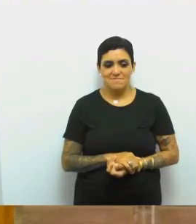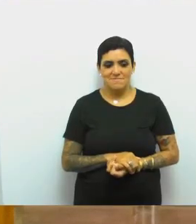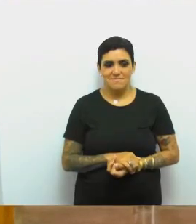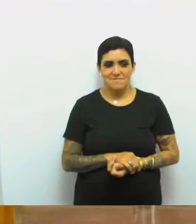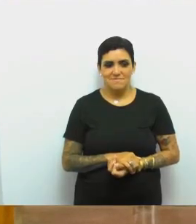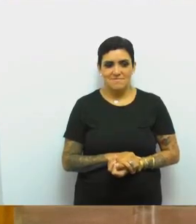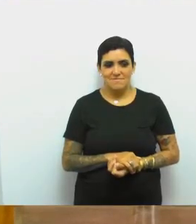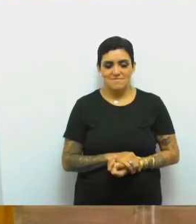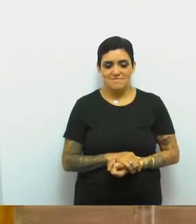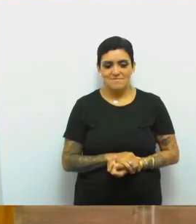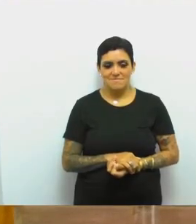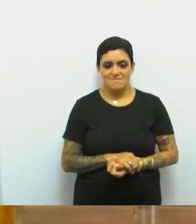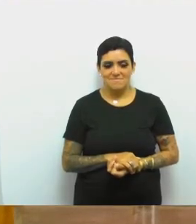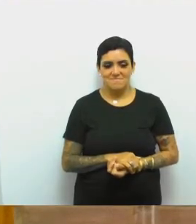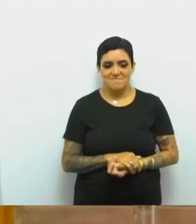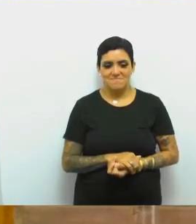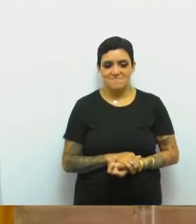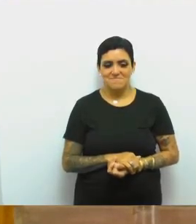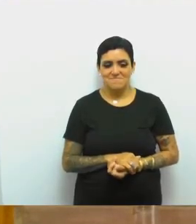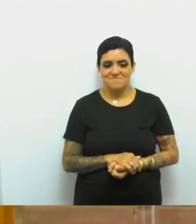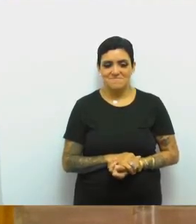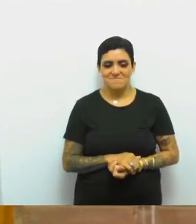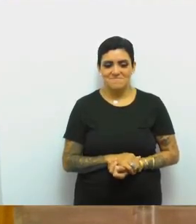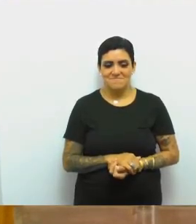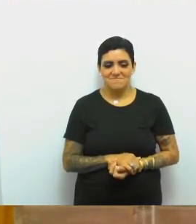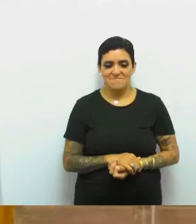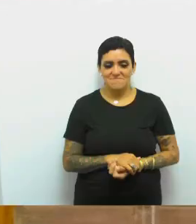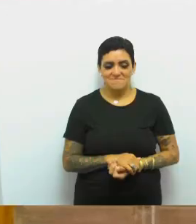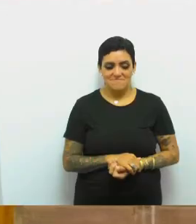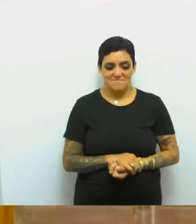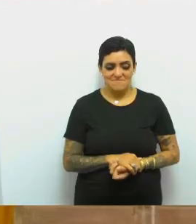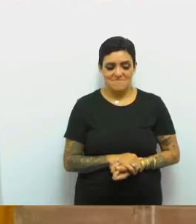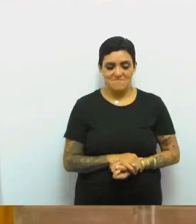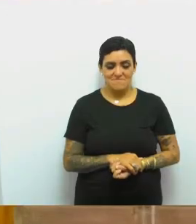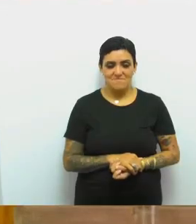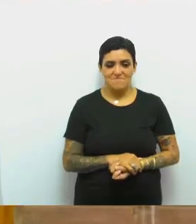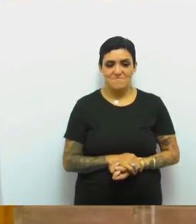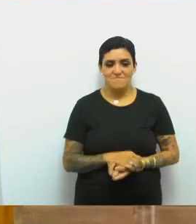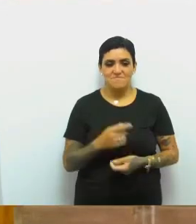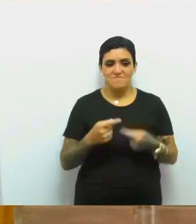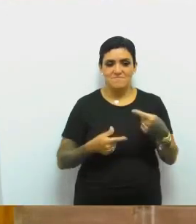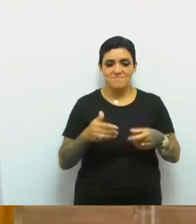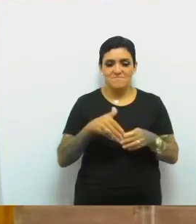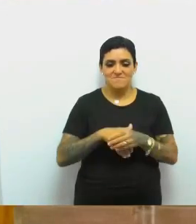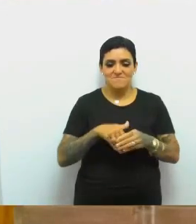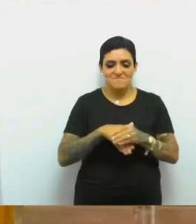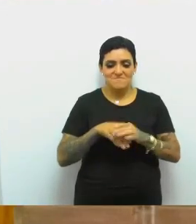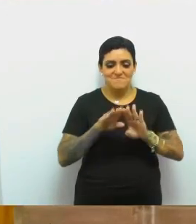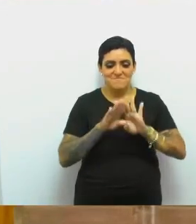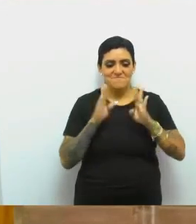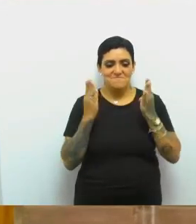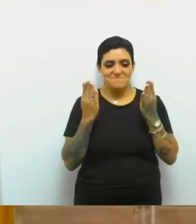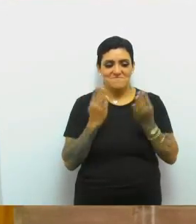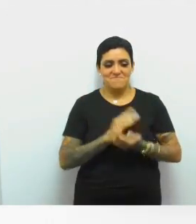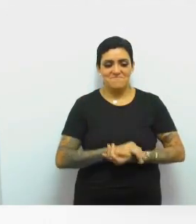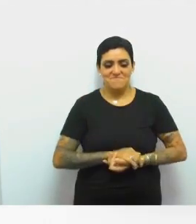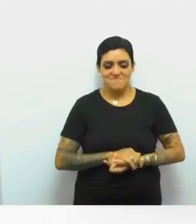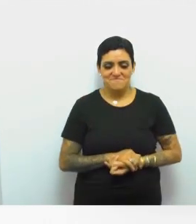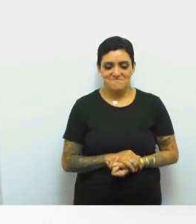Em discussão, em votação, votação aberta.